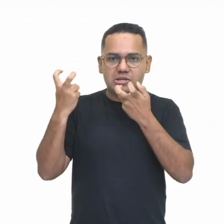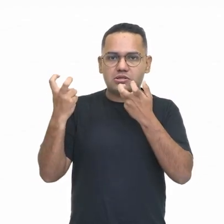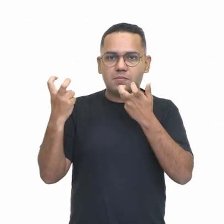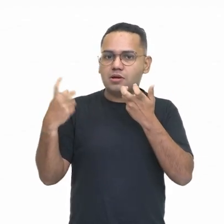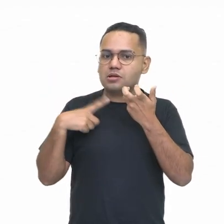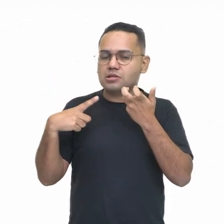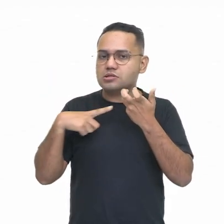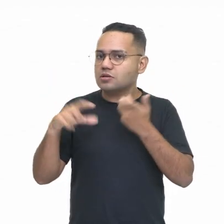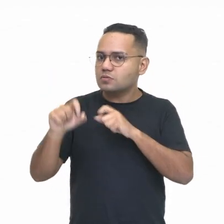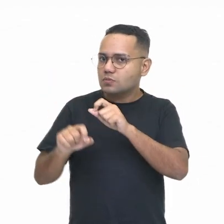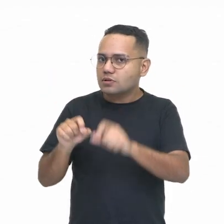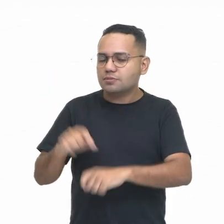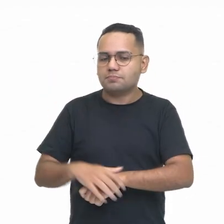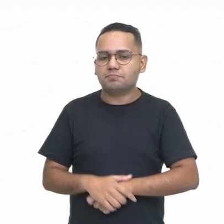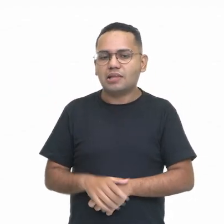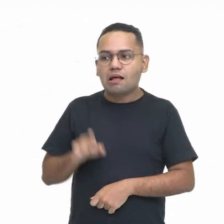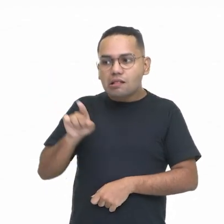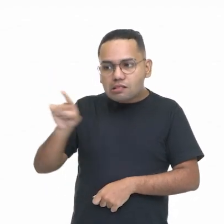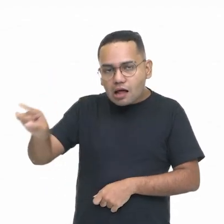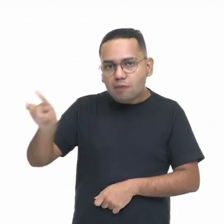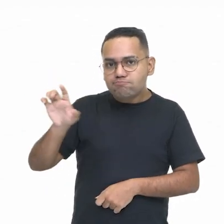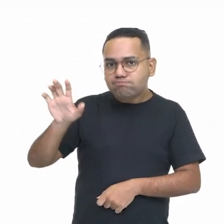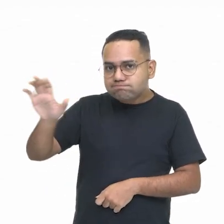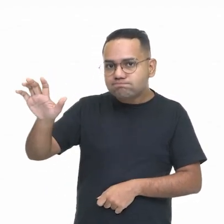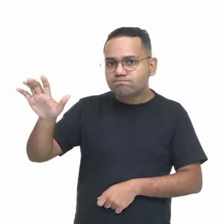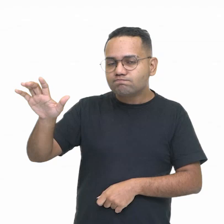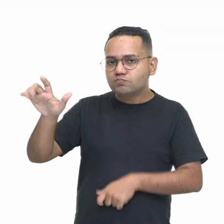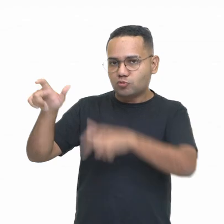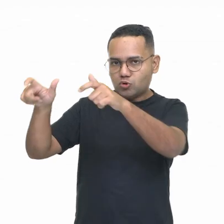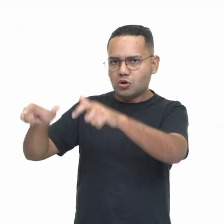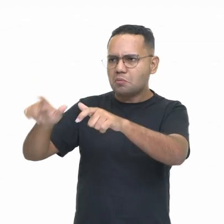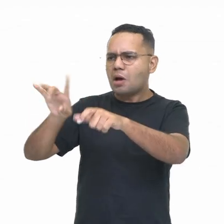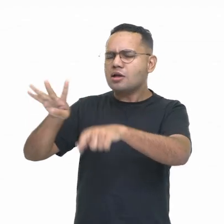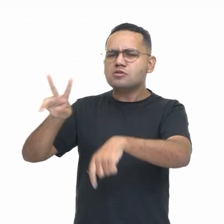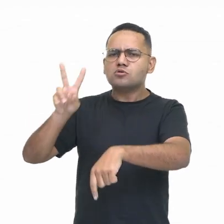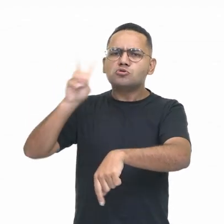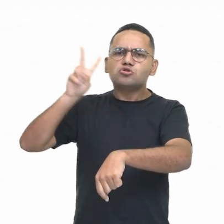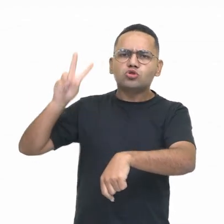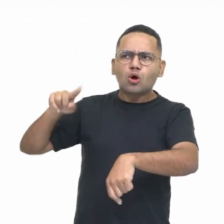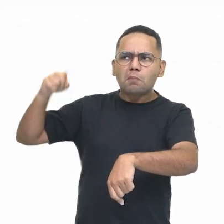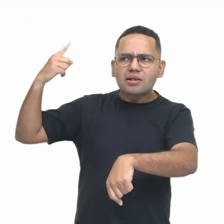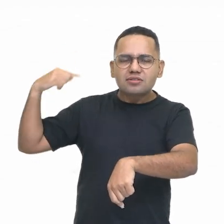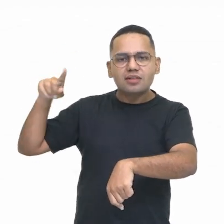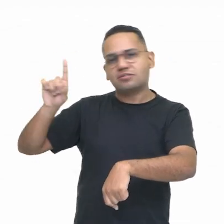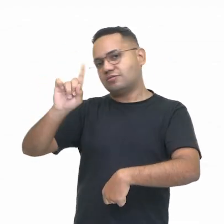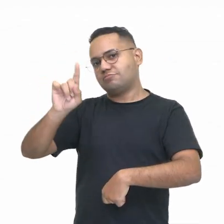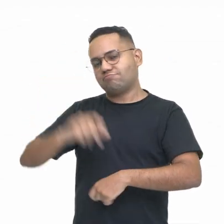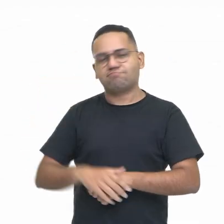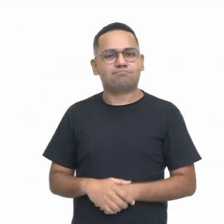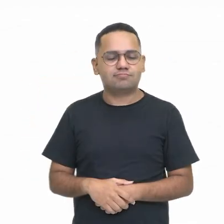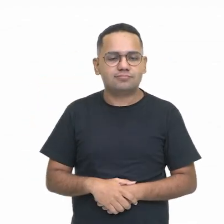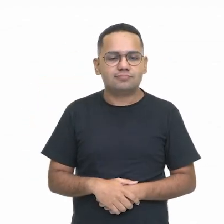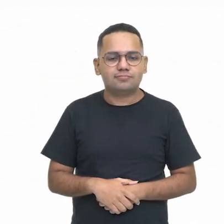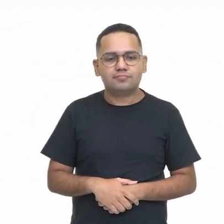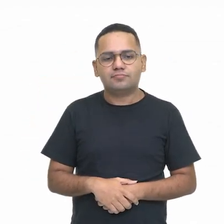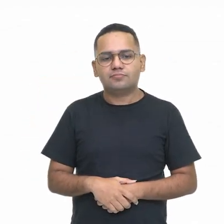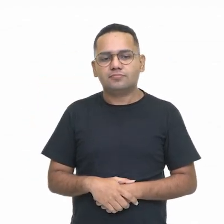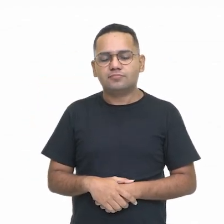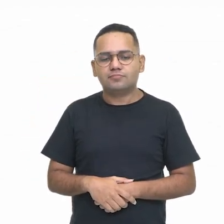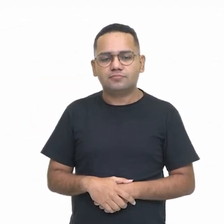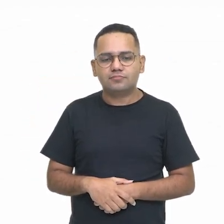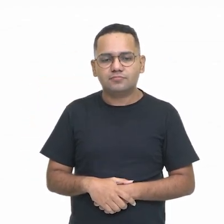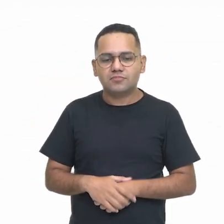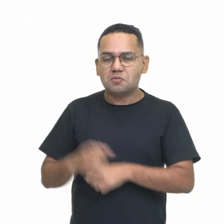atentos ao papel desse continente, não só na história antiga, tá? mas também no perpassar e